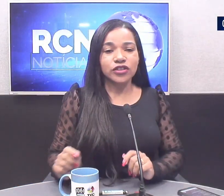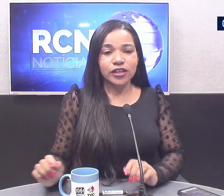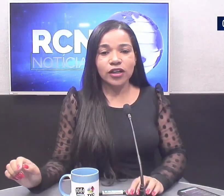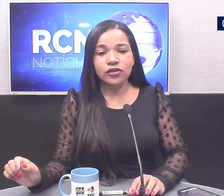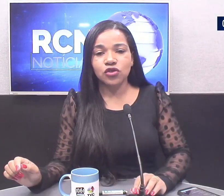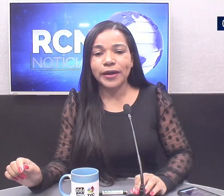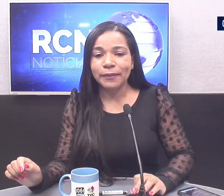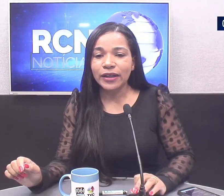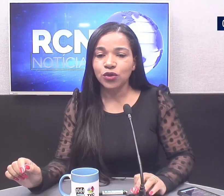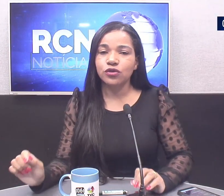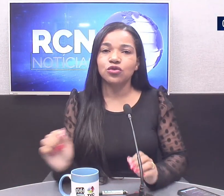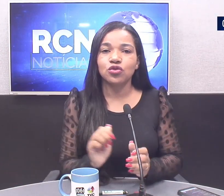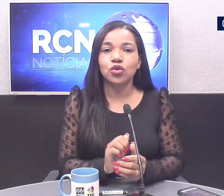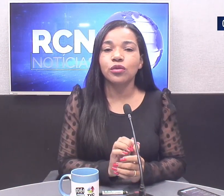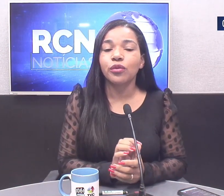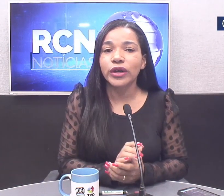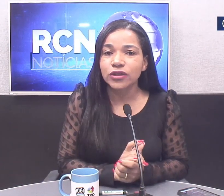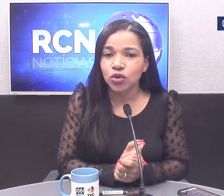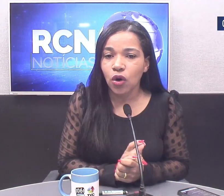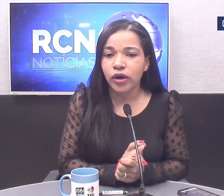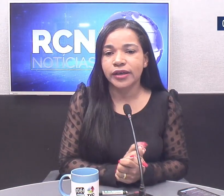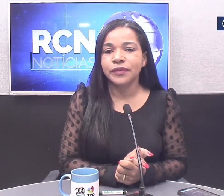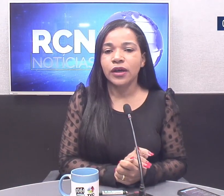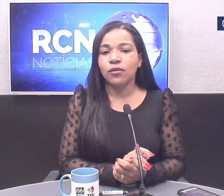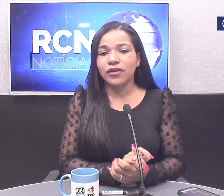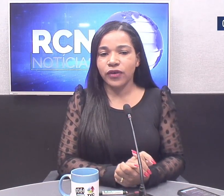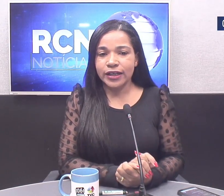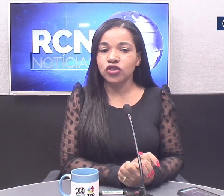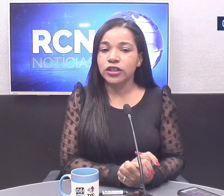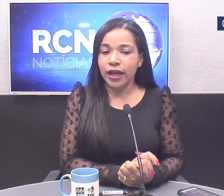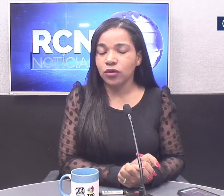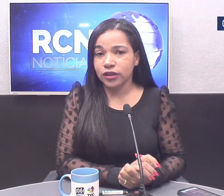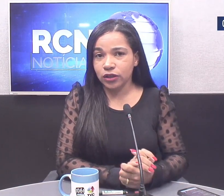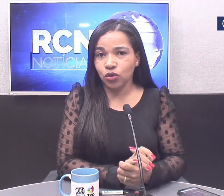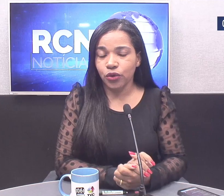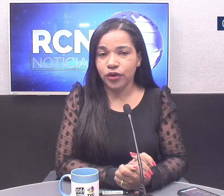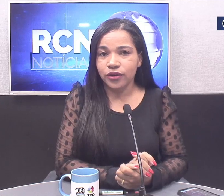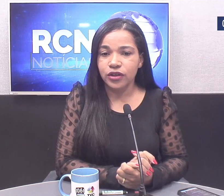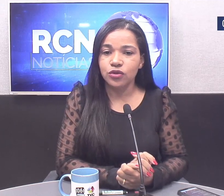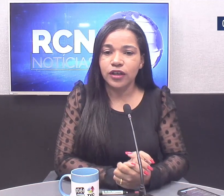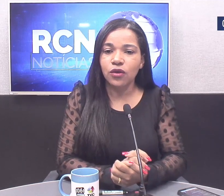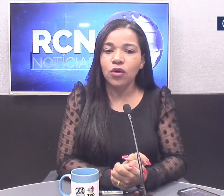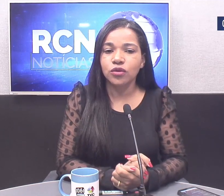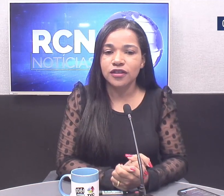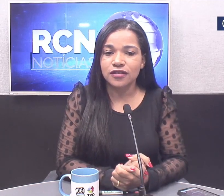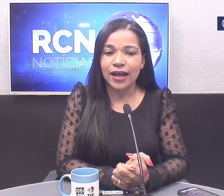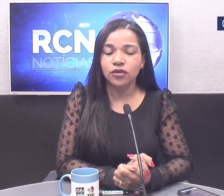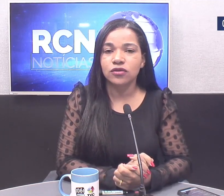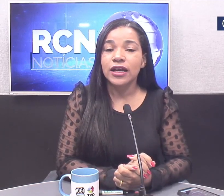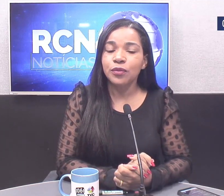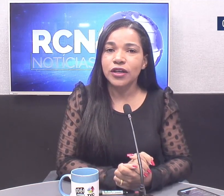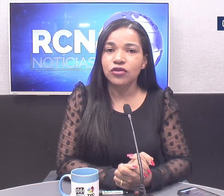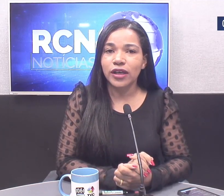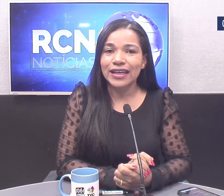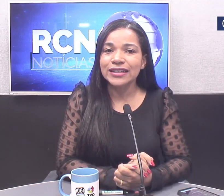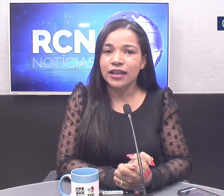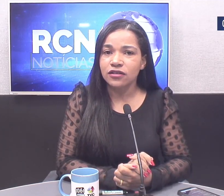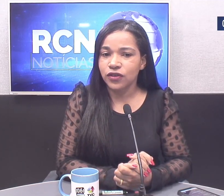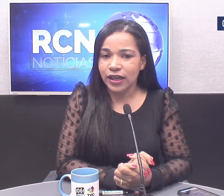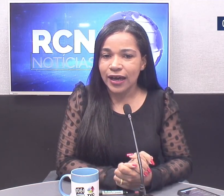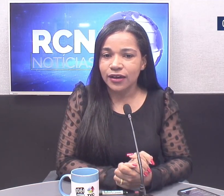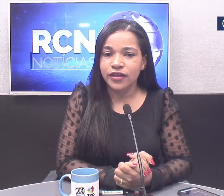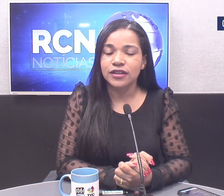Oi gente olha só em Mato Grosso do Sul monitora uma variante Delta né do coronavírus em outros estados e